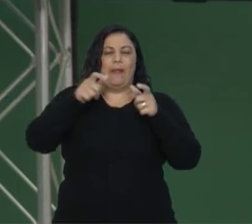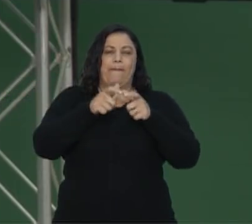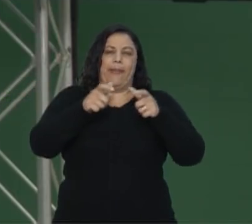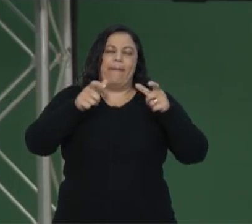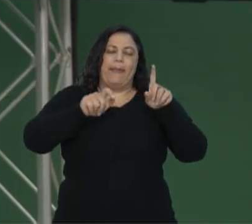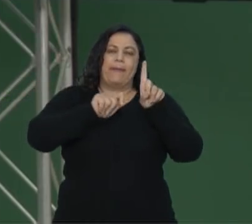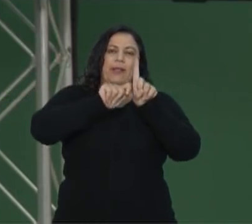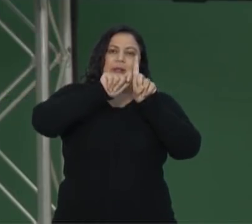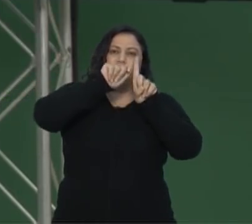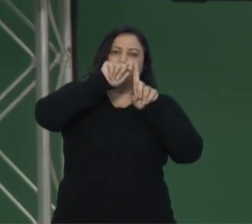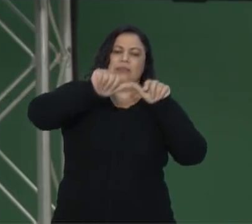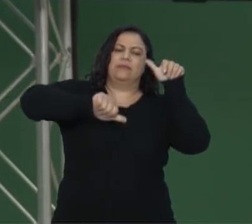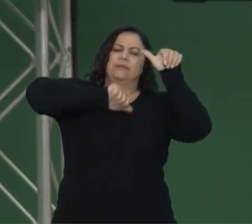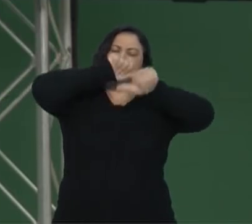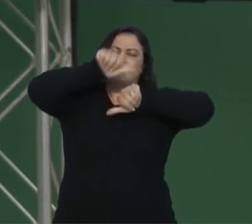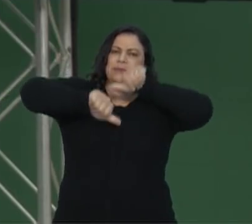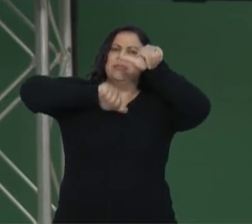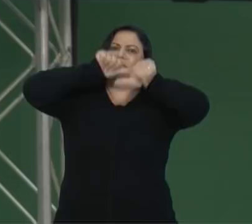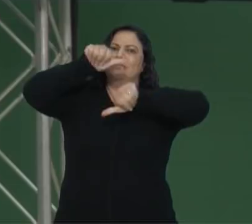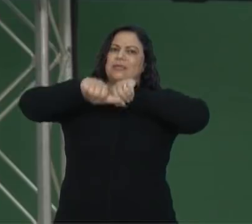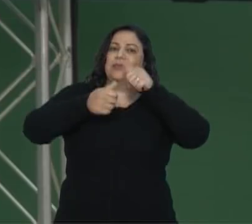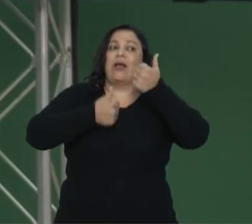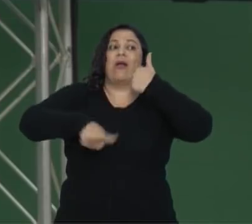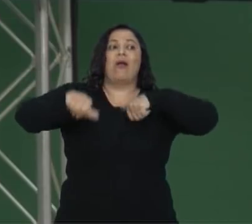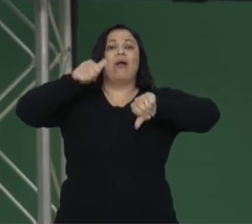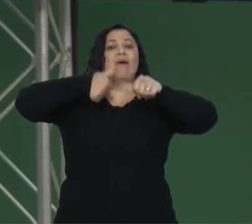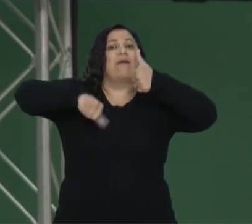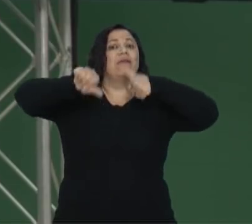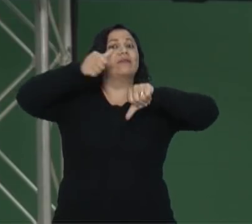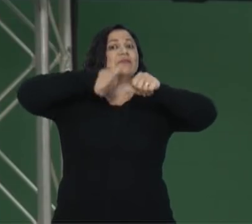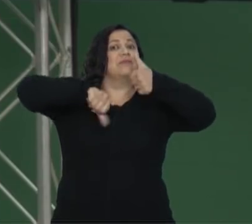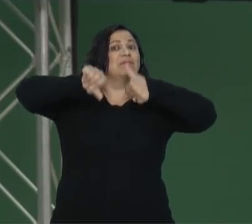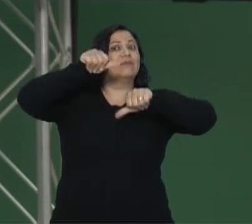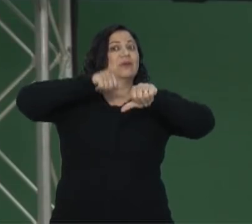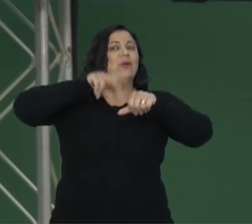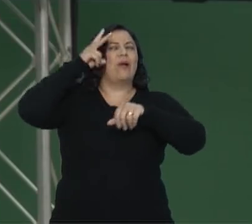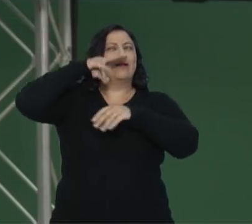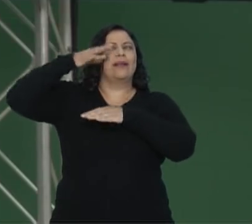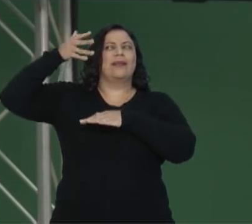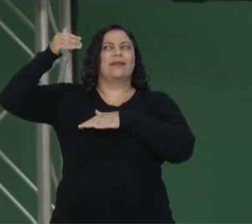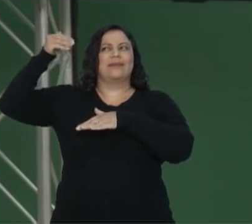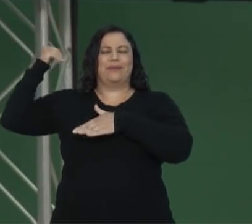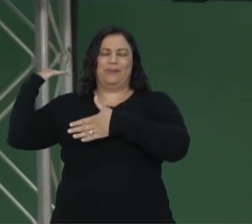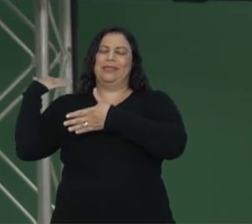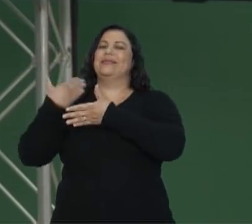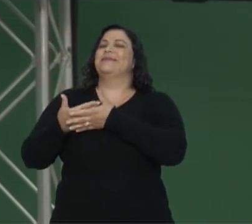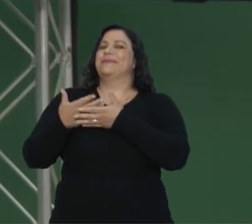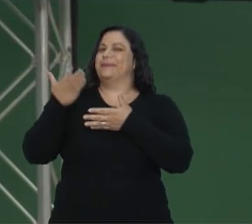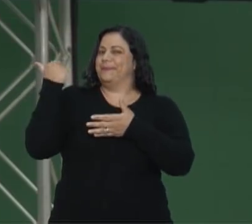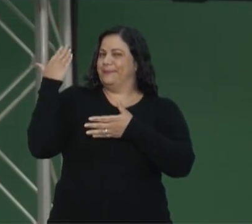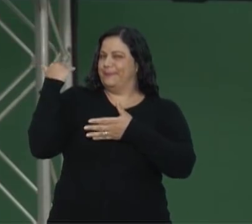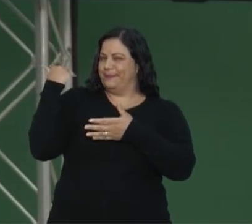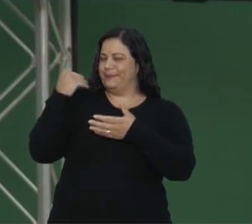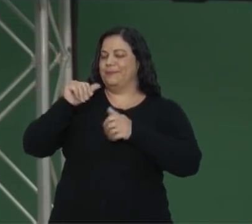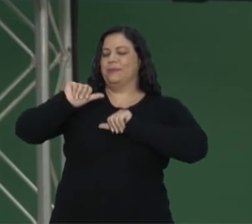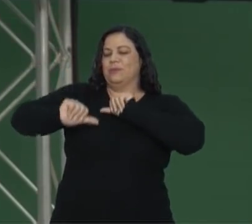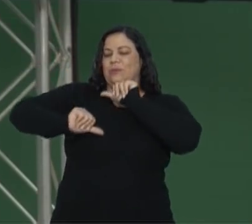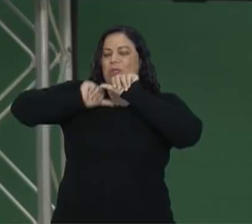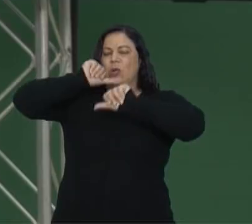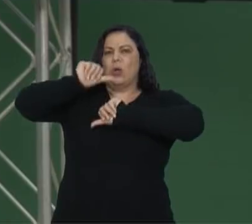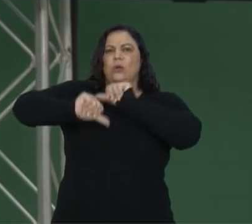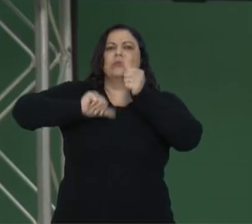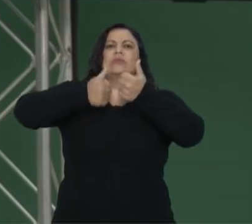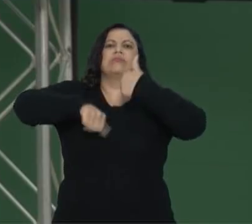uma transformação química, olha que legal, puxando os assuntos da nossa aula passada, para ter